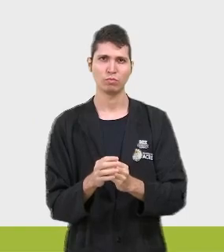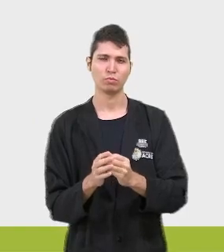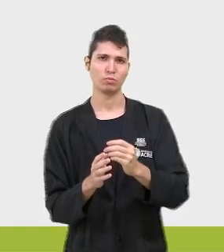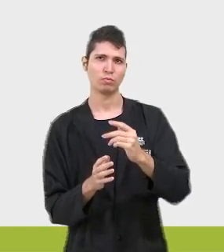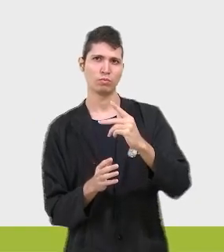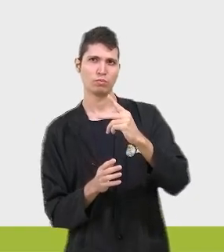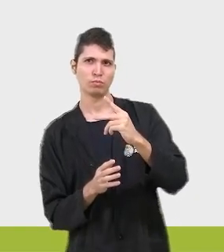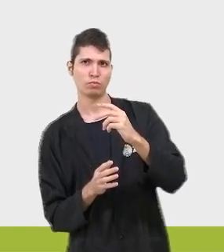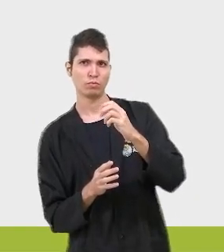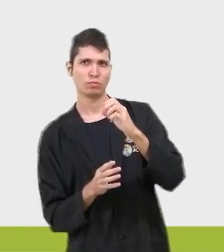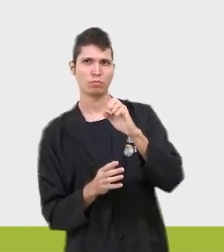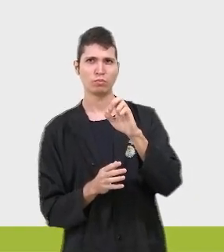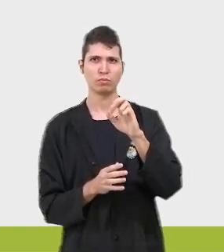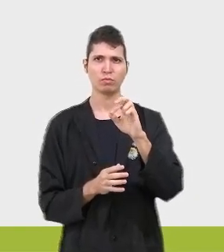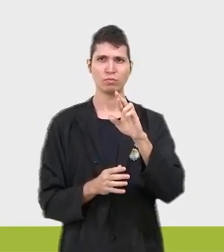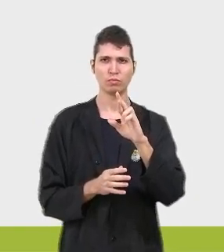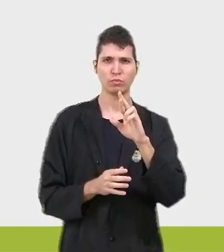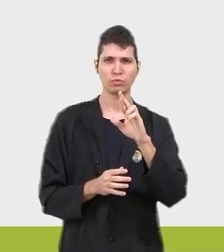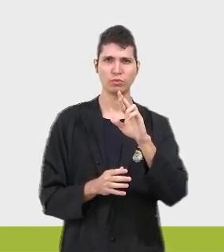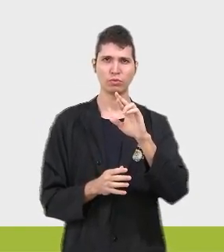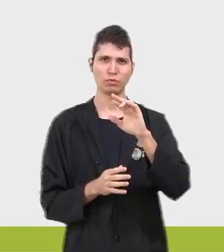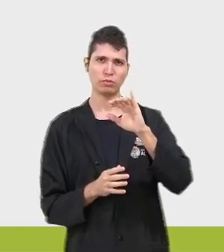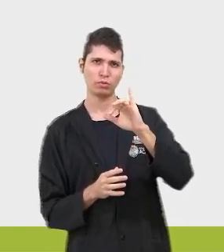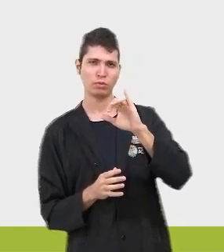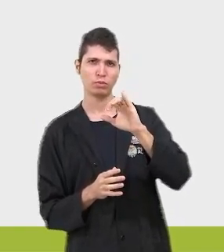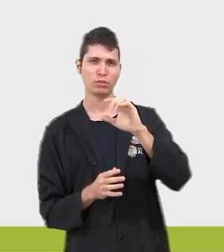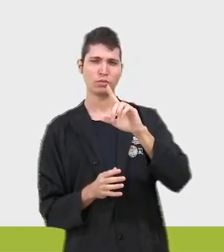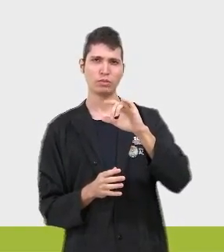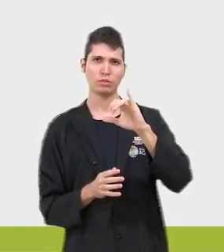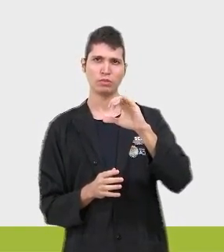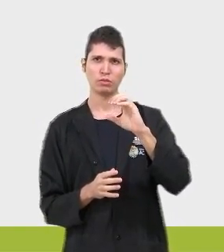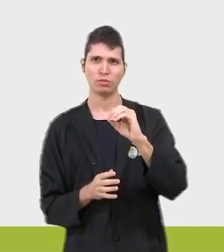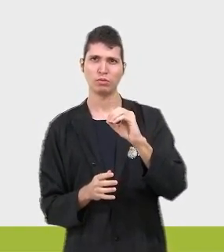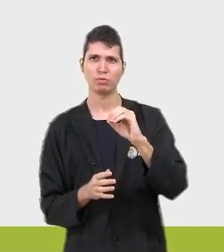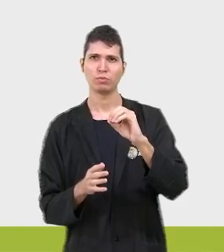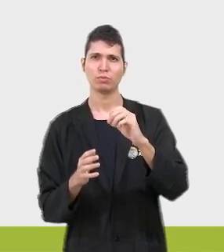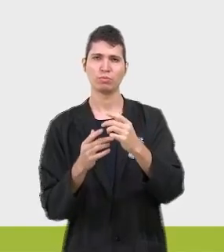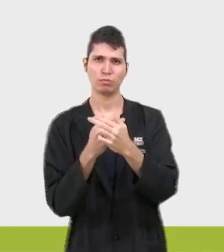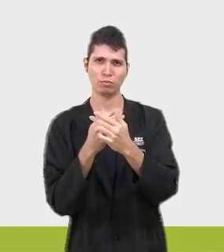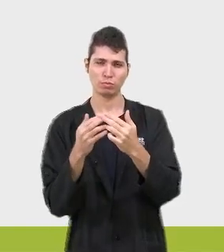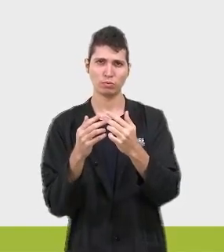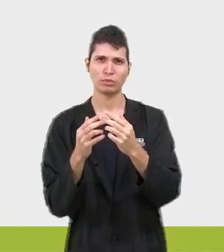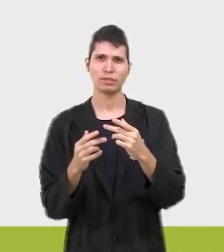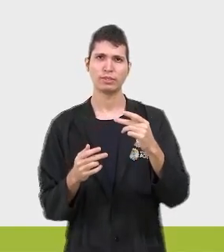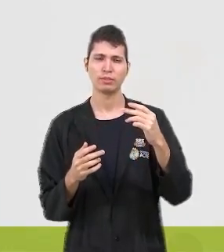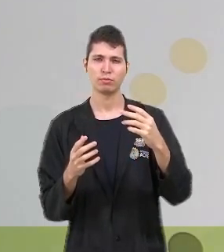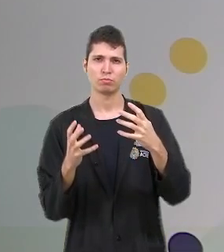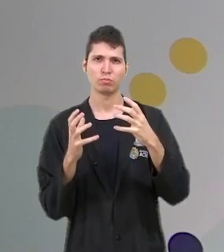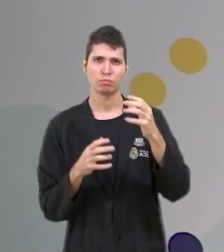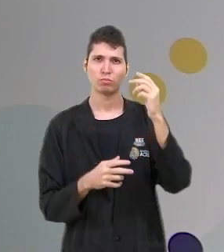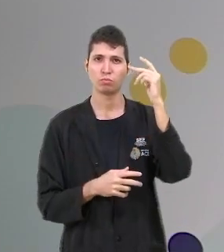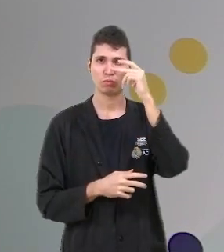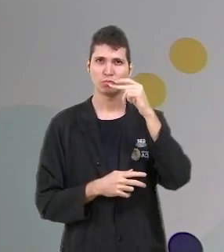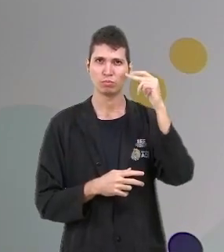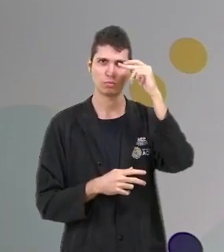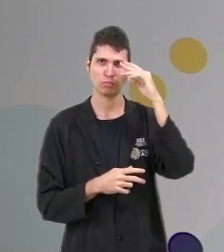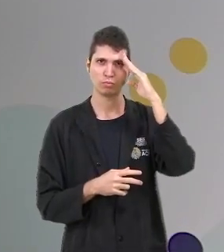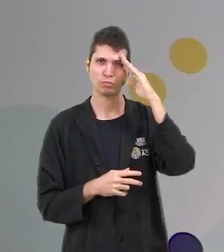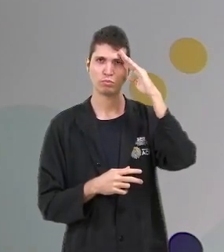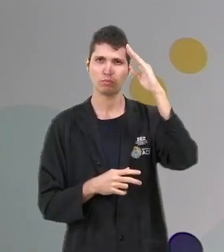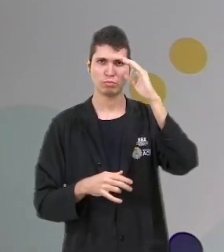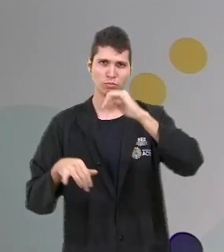berílio, magnésio, cálcio, estrôncio, bário e rádio. Ele quer que você observe principalmente o